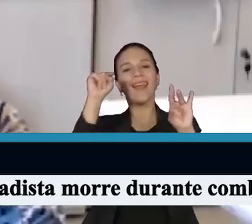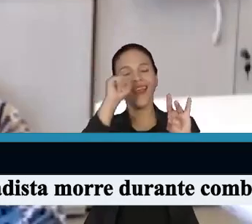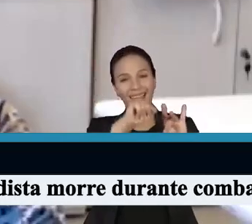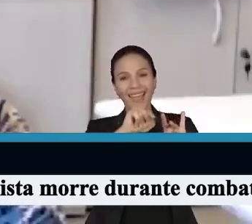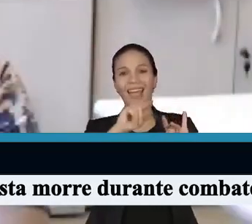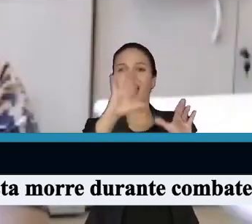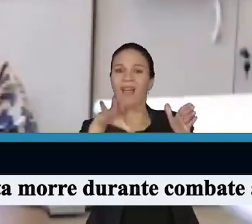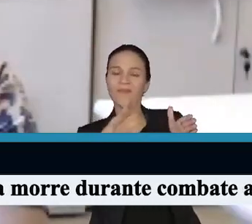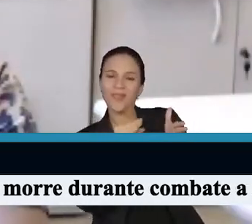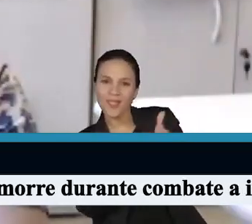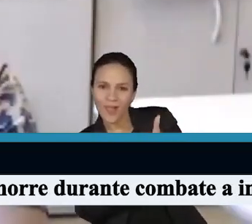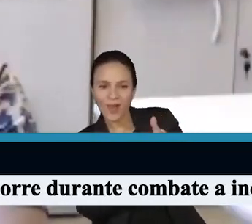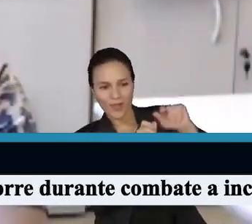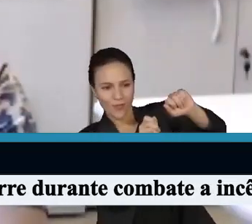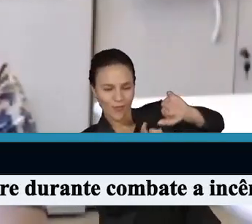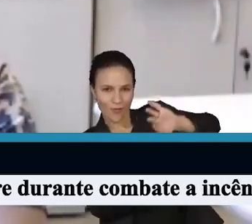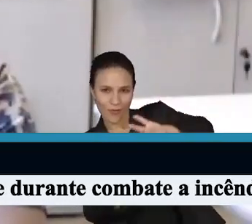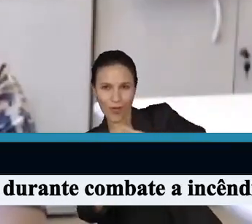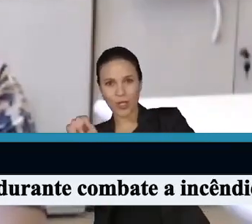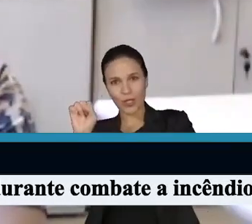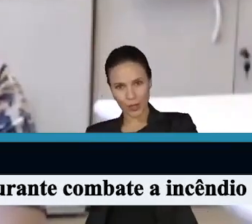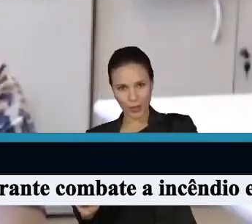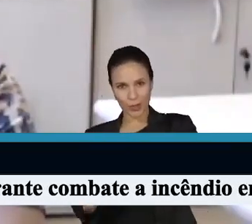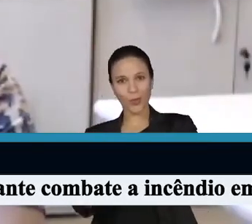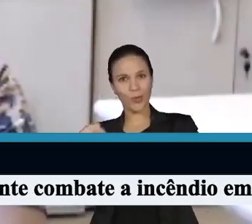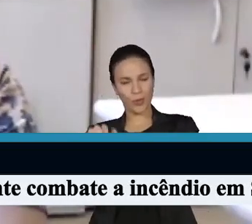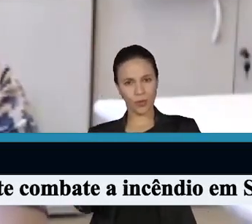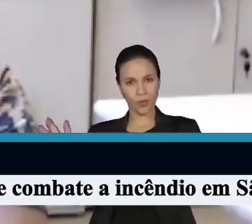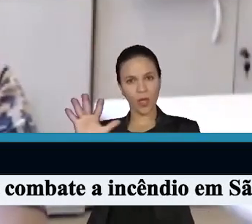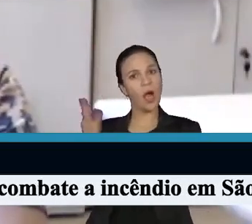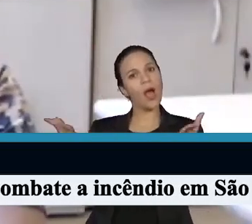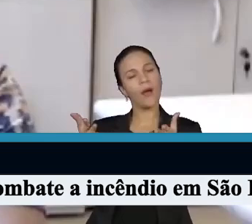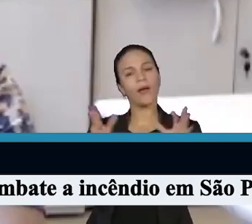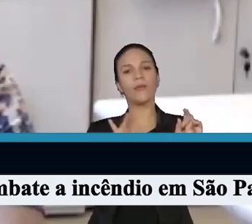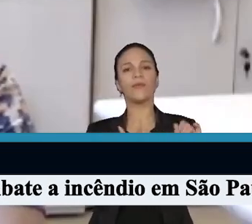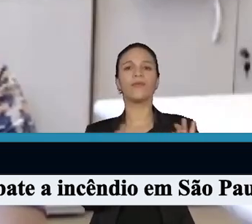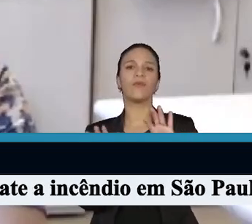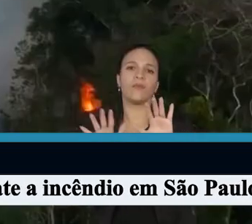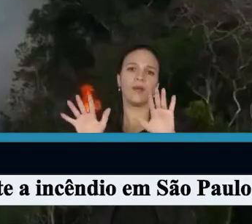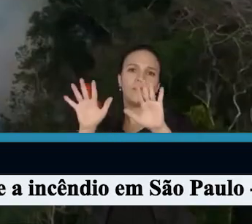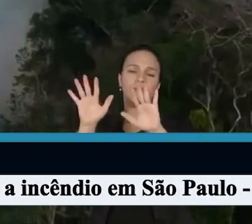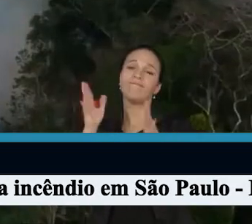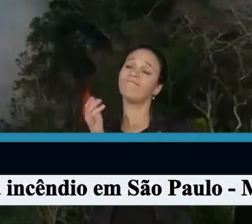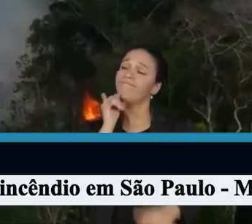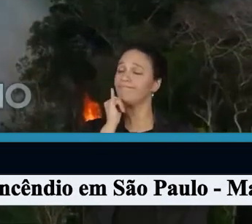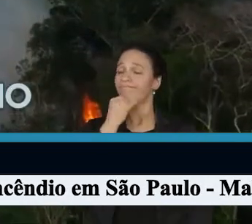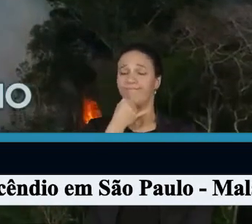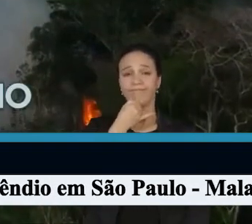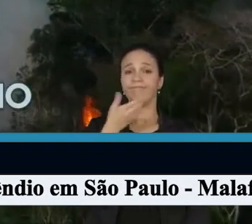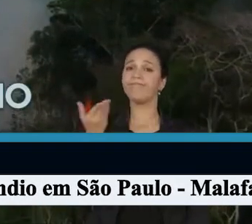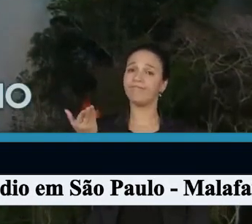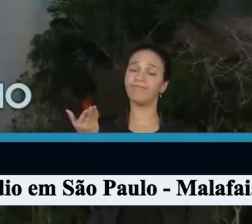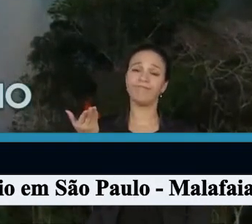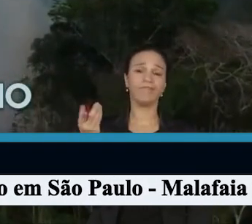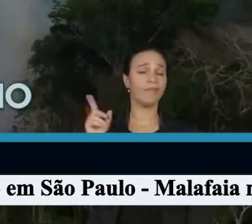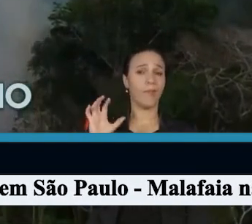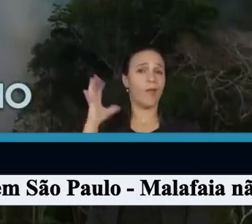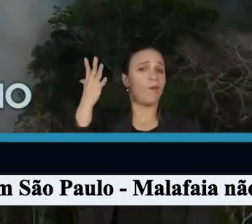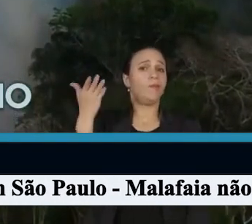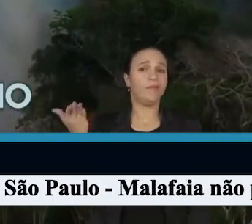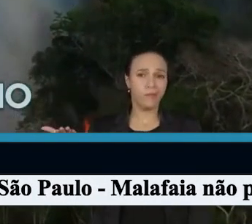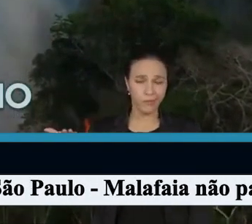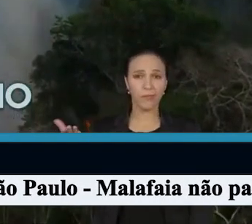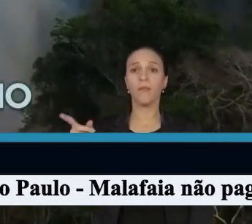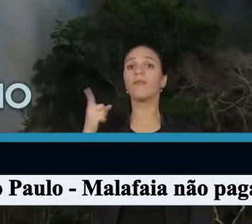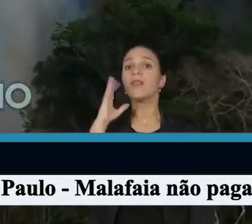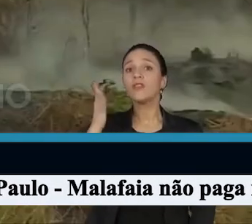essa fumaça. Com essa intensidade e essa duração, infelizmente, não é comum. Com mais de 203 mil focos de incêndio